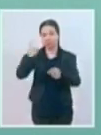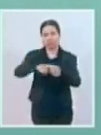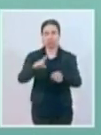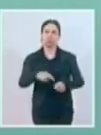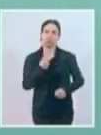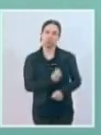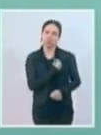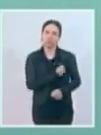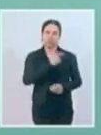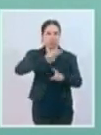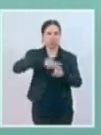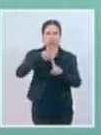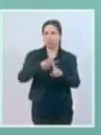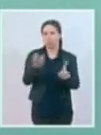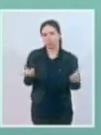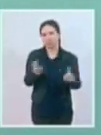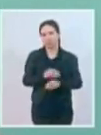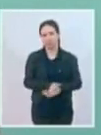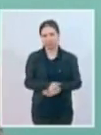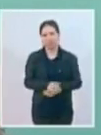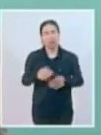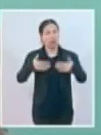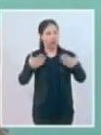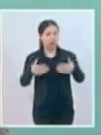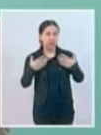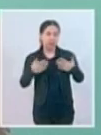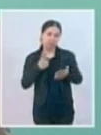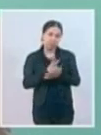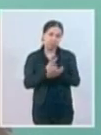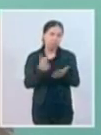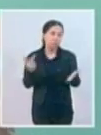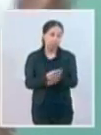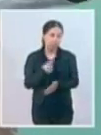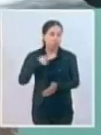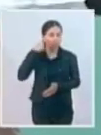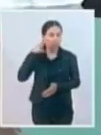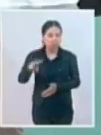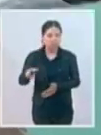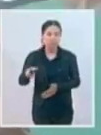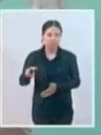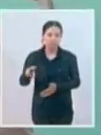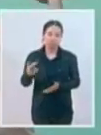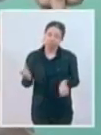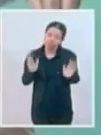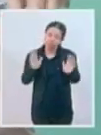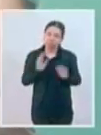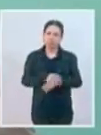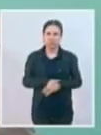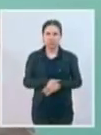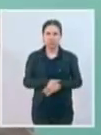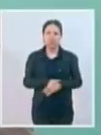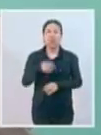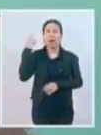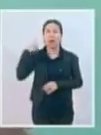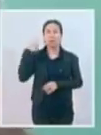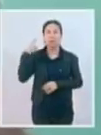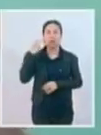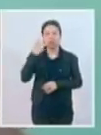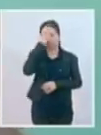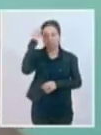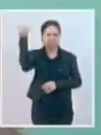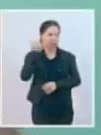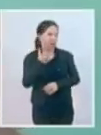2 vezes maior. Foi uma alegria muito grande, apesar da situação. É. Eu pude olhar em volta e pessoas dizendo, vereador, foi você que mandou, né? É, eu olha falo, só